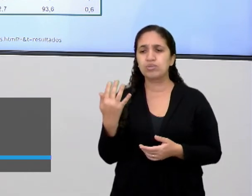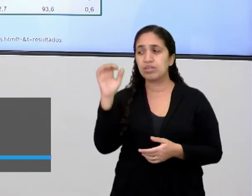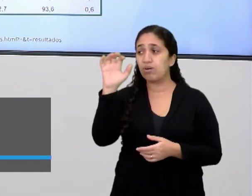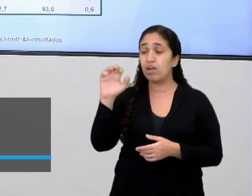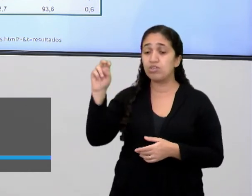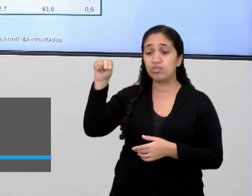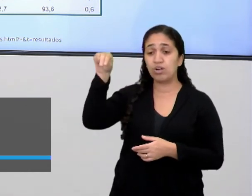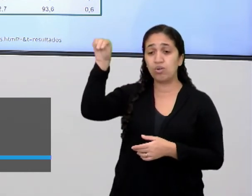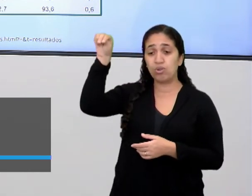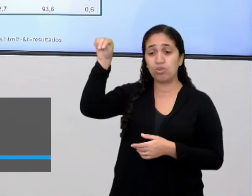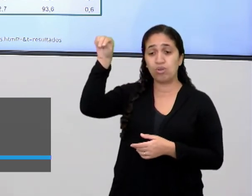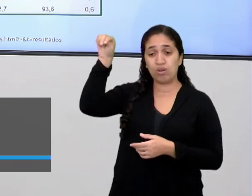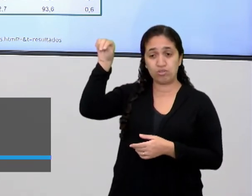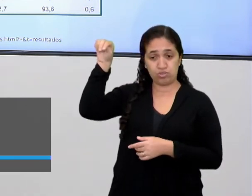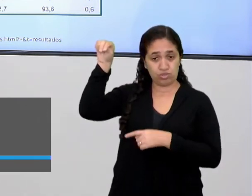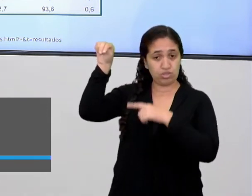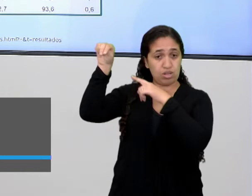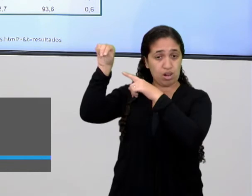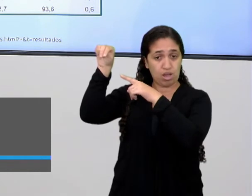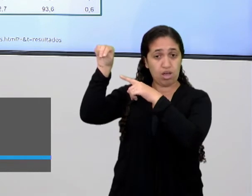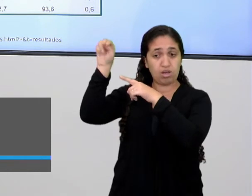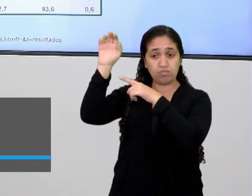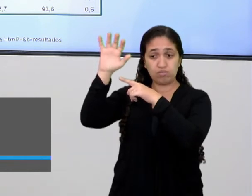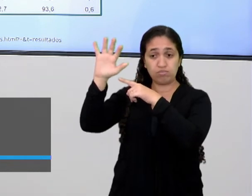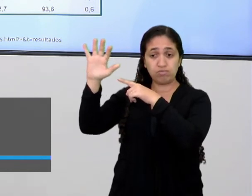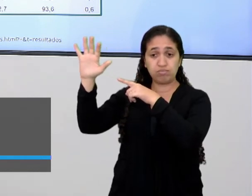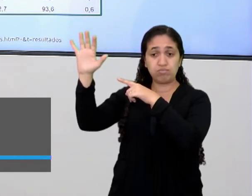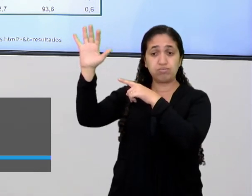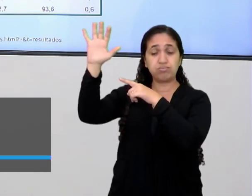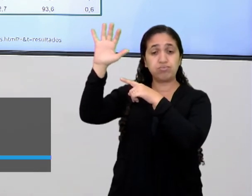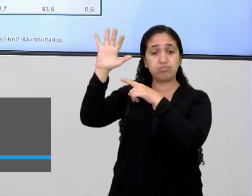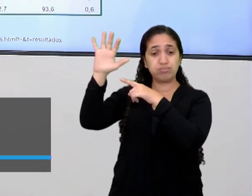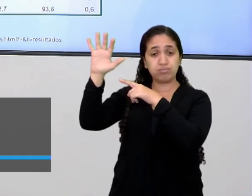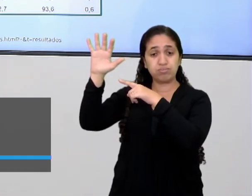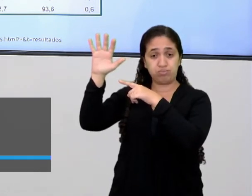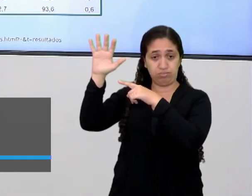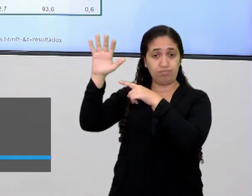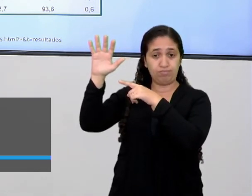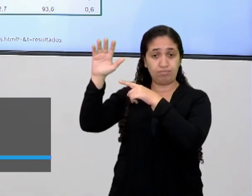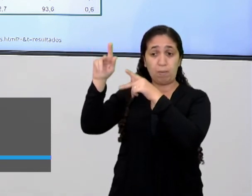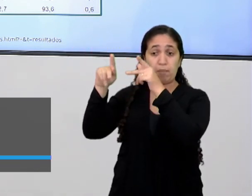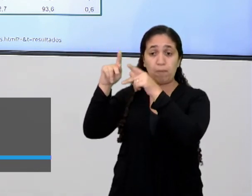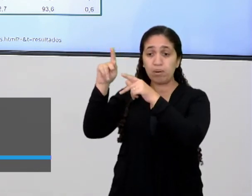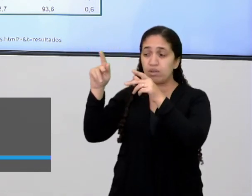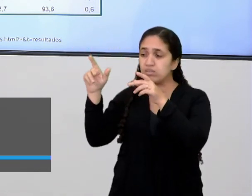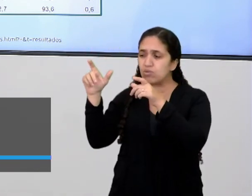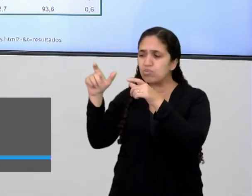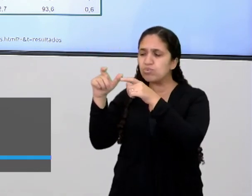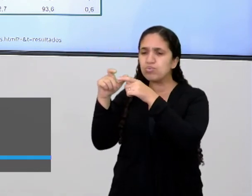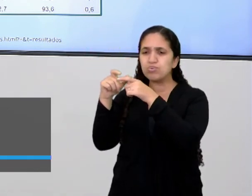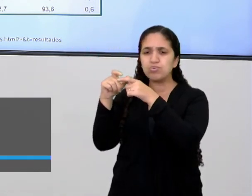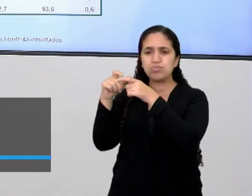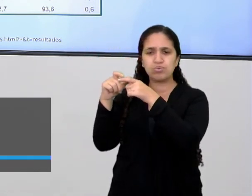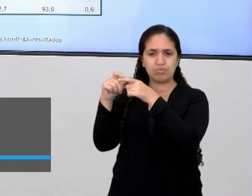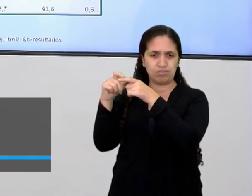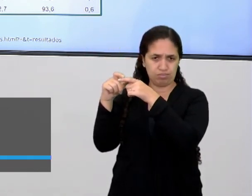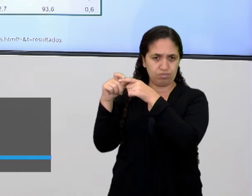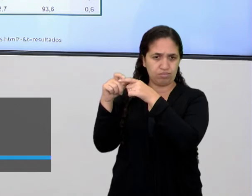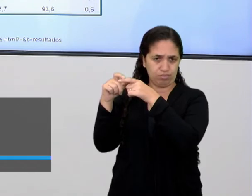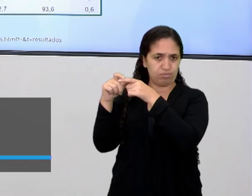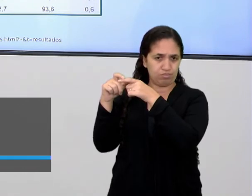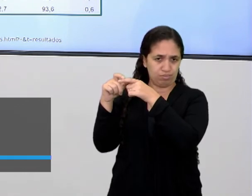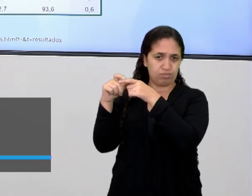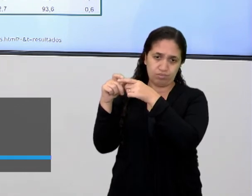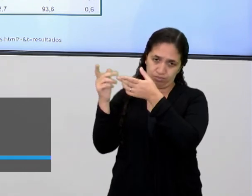norte, por exemplo, que apesar do tamanho tem uma densidade populacional muito pequena, tá, é uma coisa, os